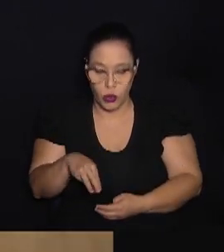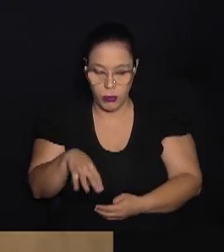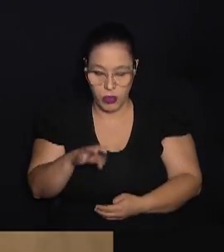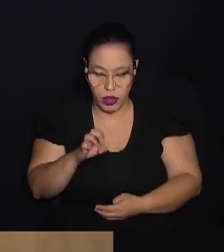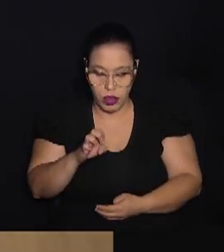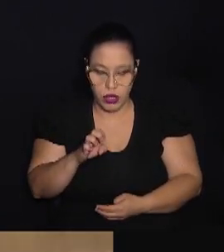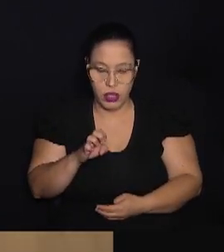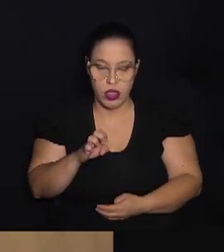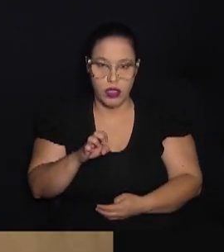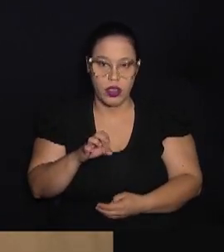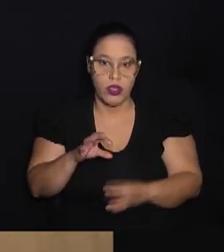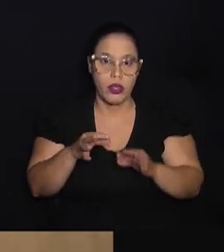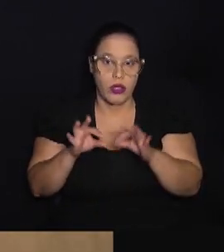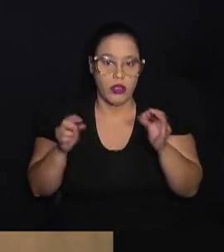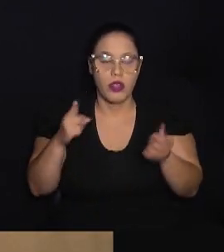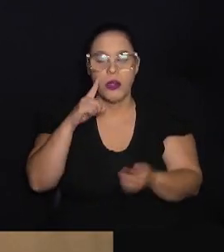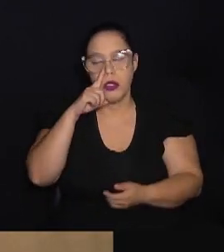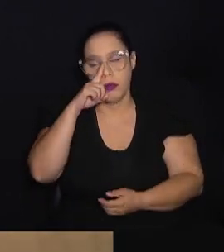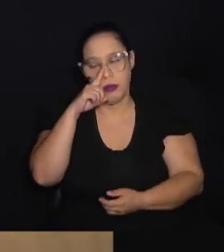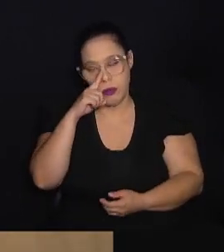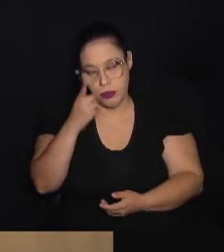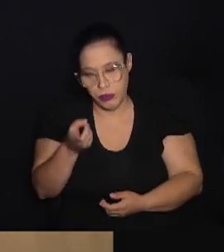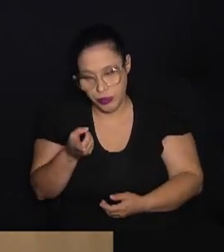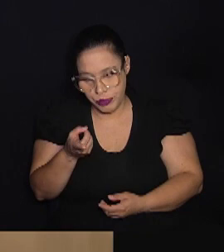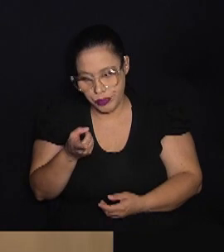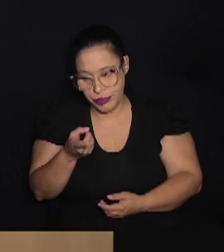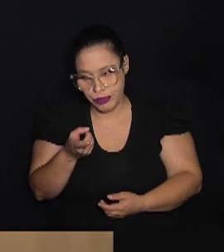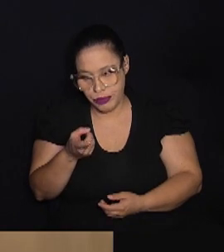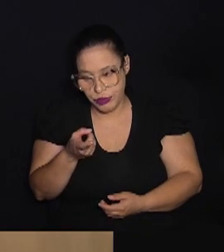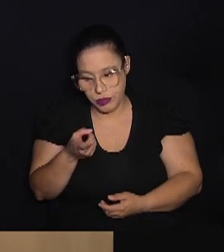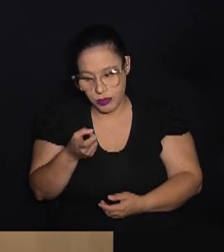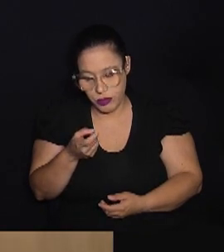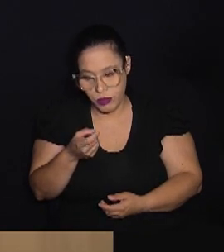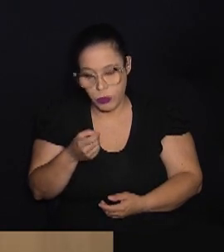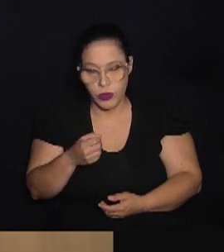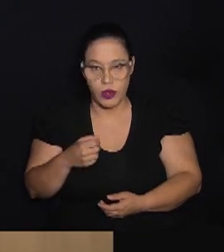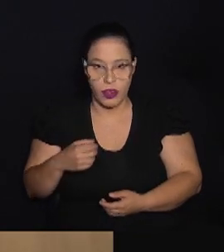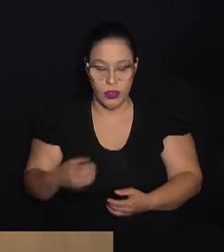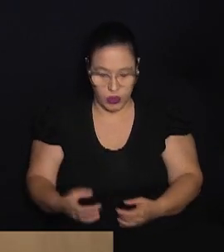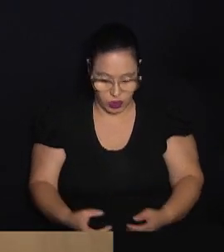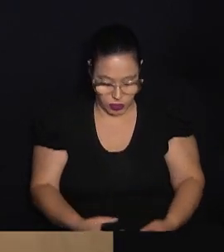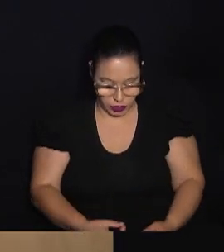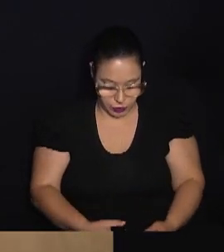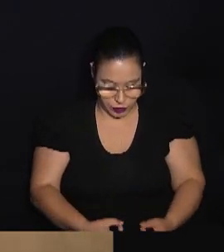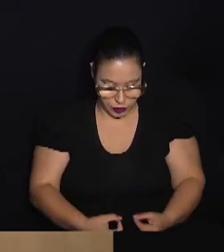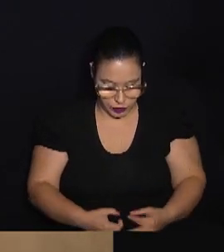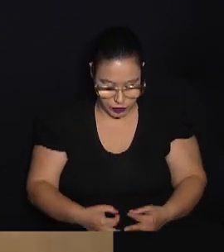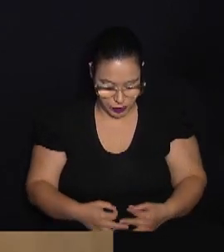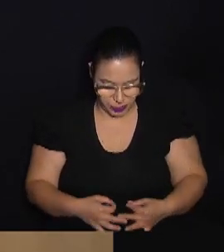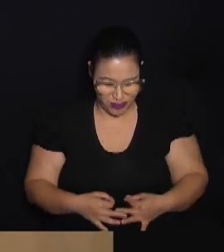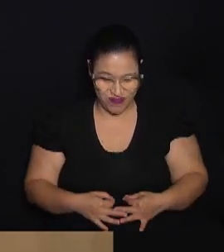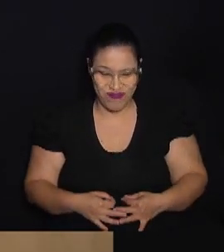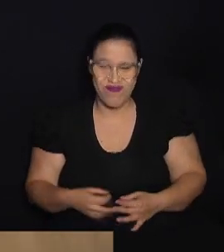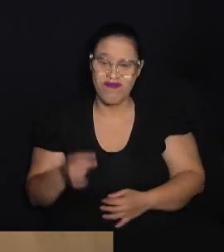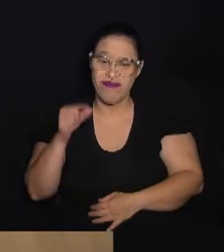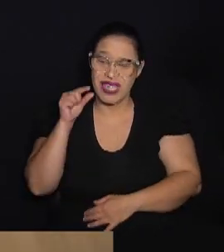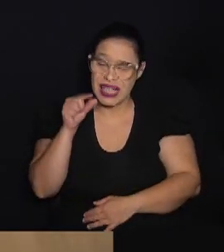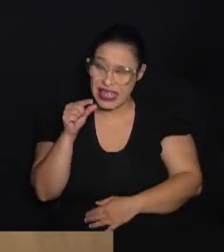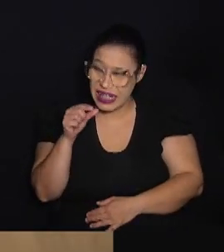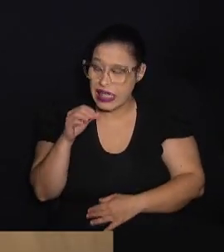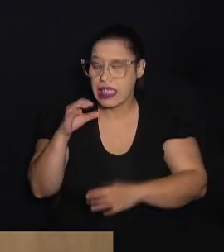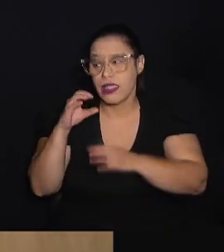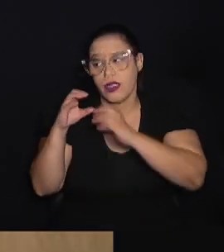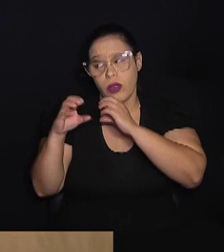reposição aumenta o risco de câncer de mama, aumenta o risco de câncer de ovário, é pequeno, então você precisa conversar